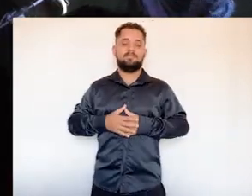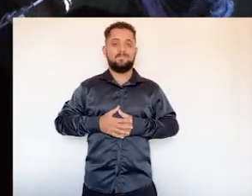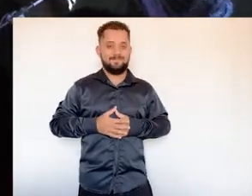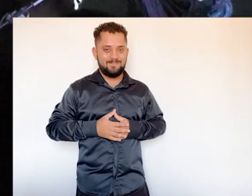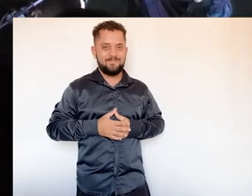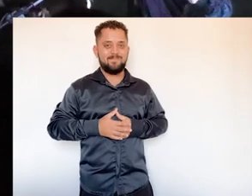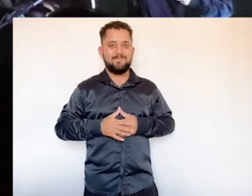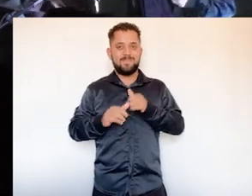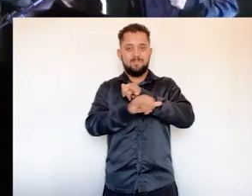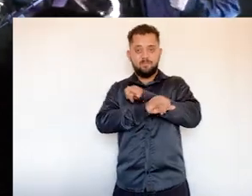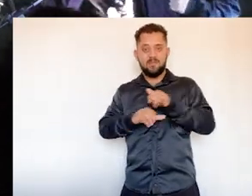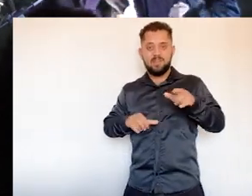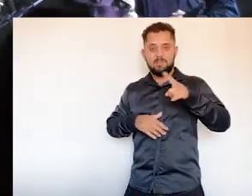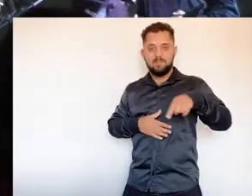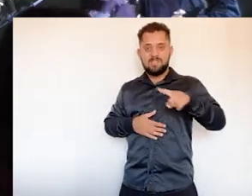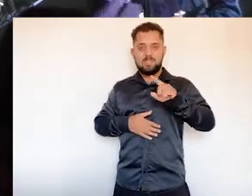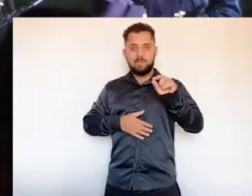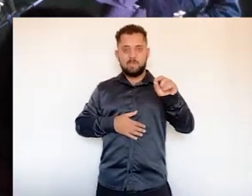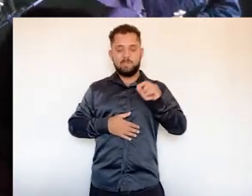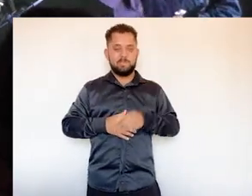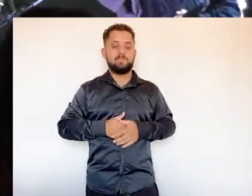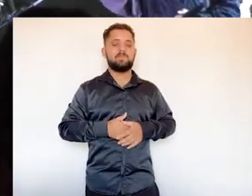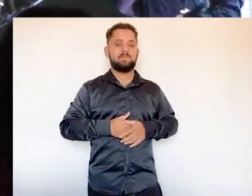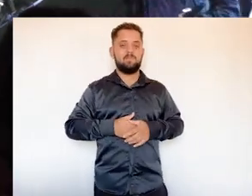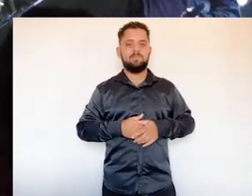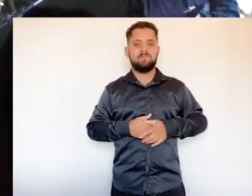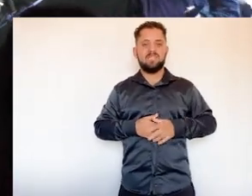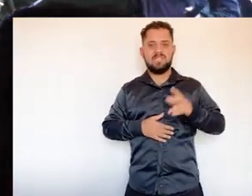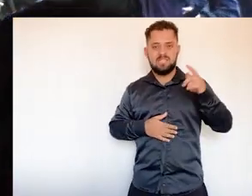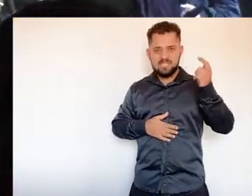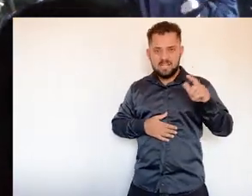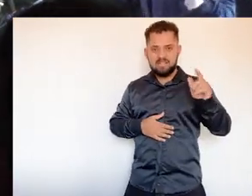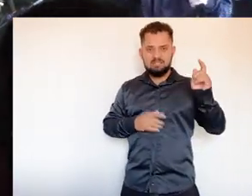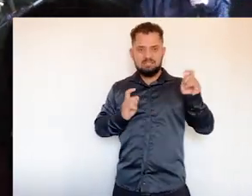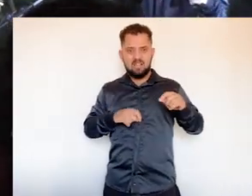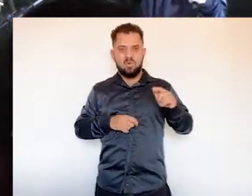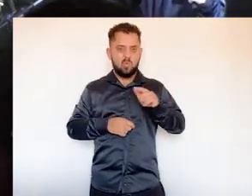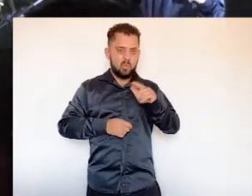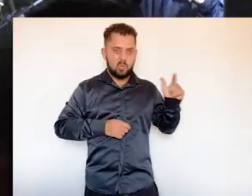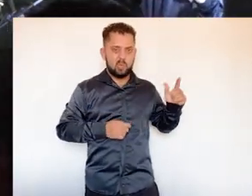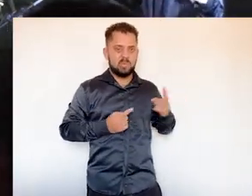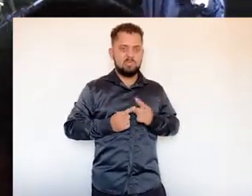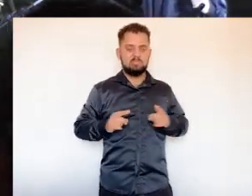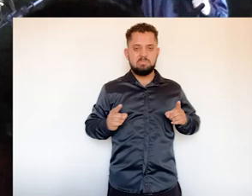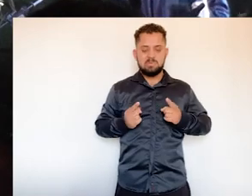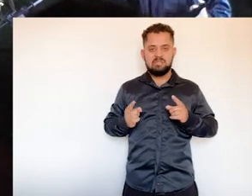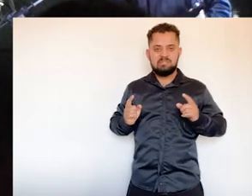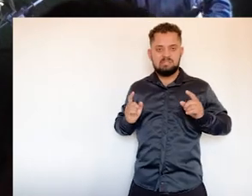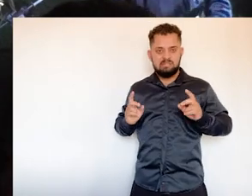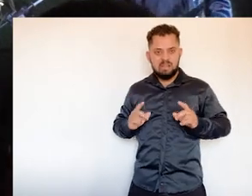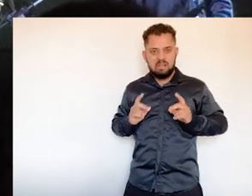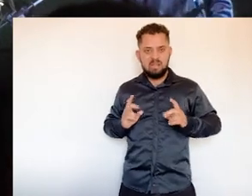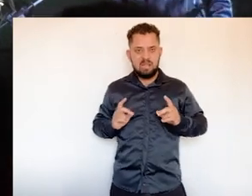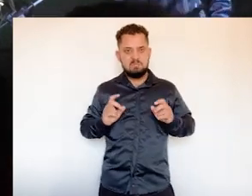Será que dá tempo de eu cantar mais uma? Será que pode? Será que pode?